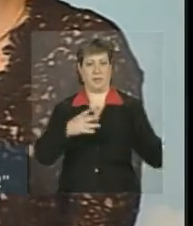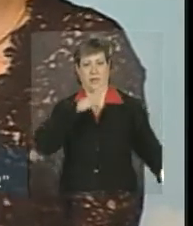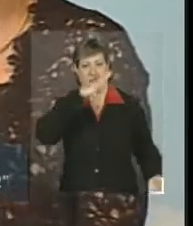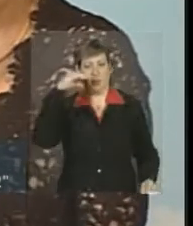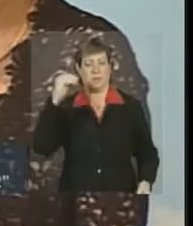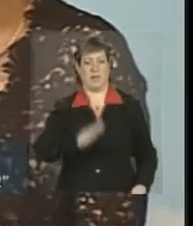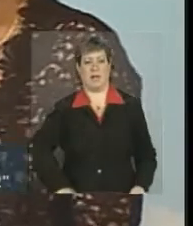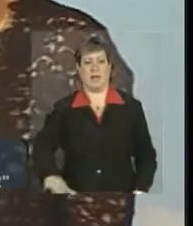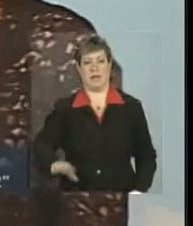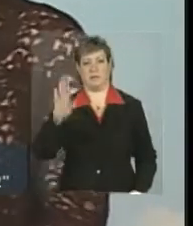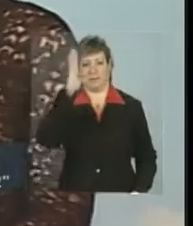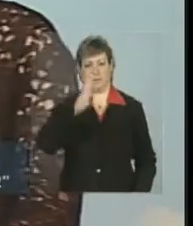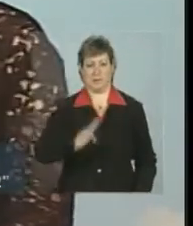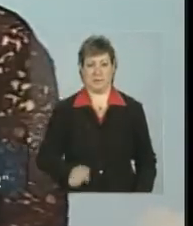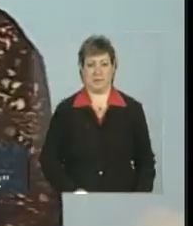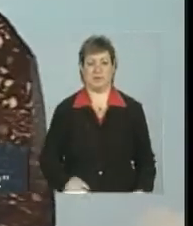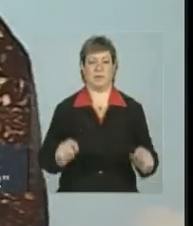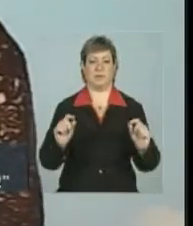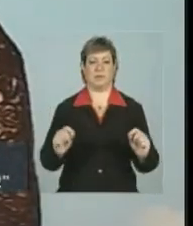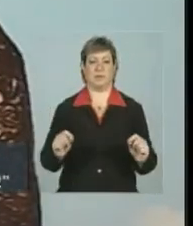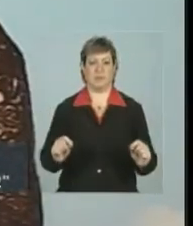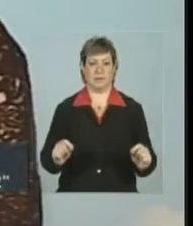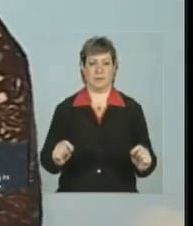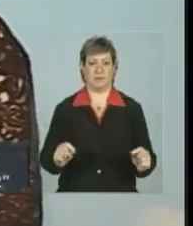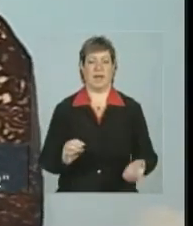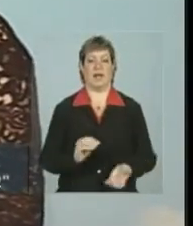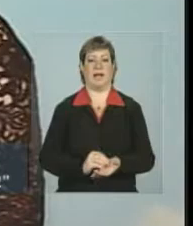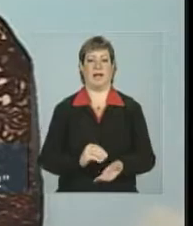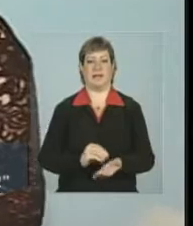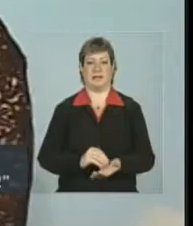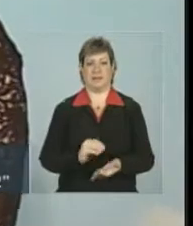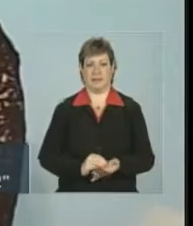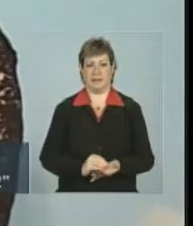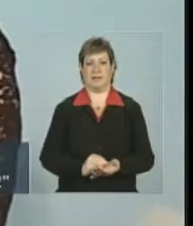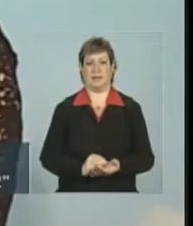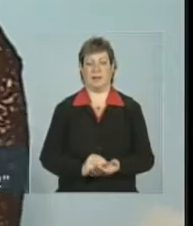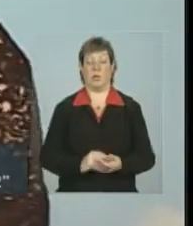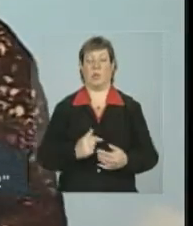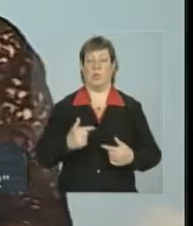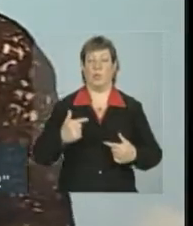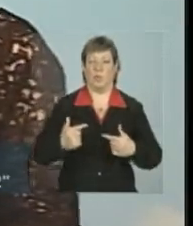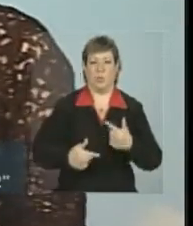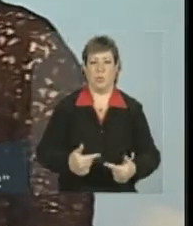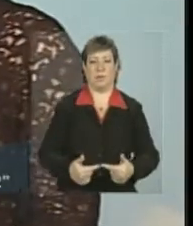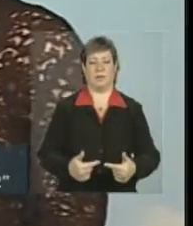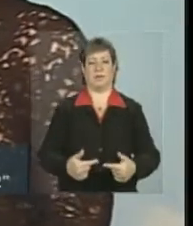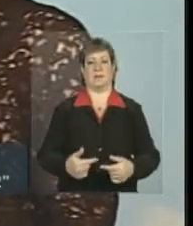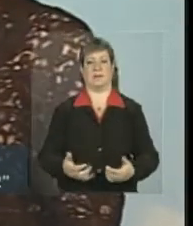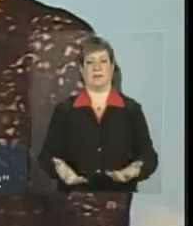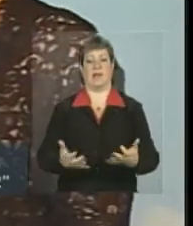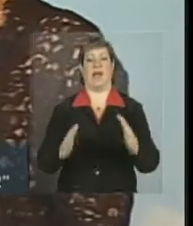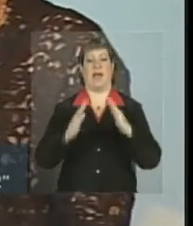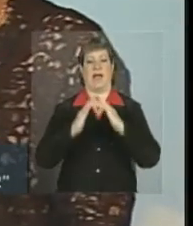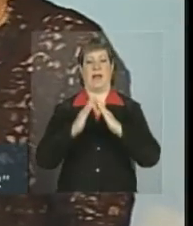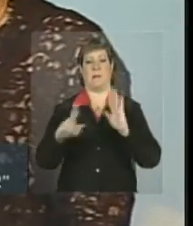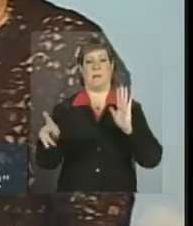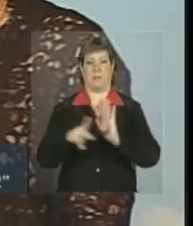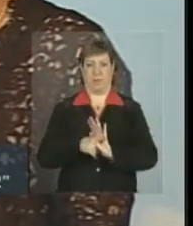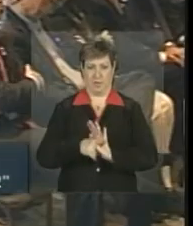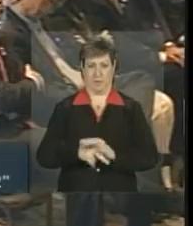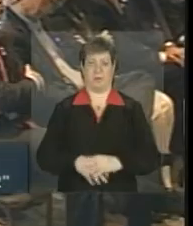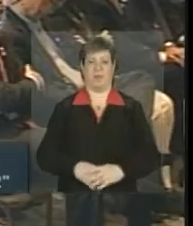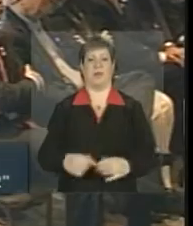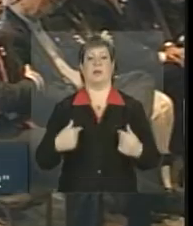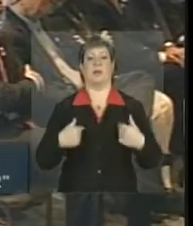crianças, que ainda lutam pela casa própria. Queria